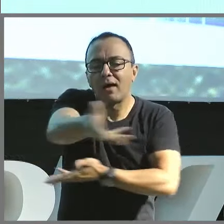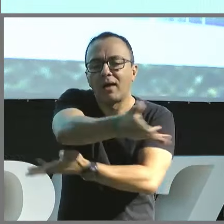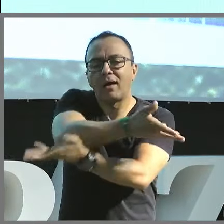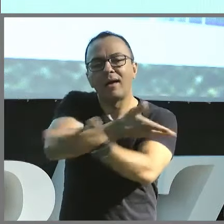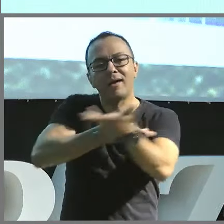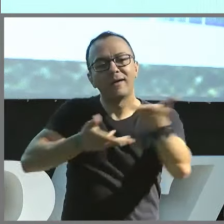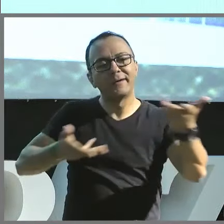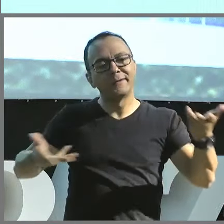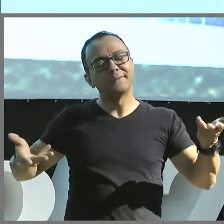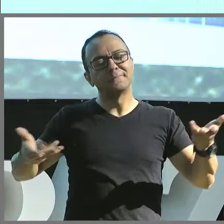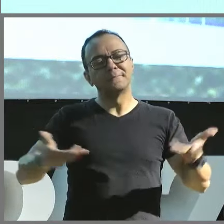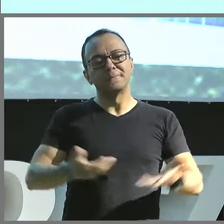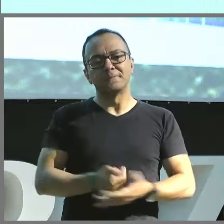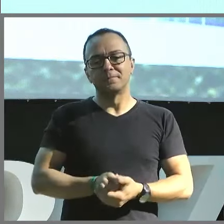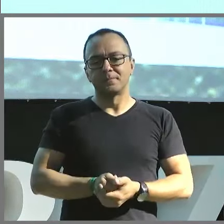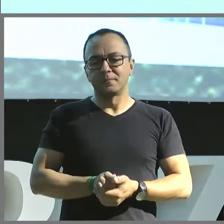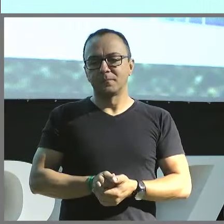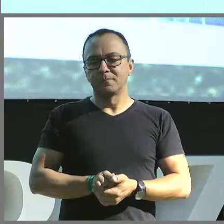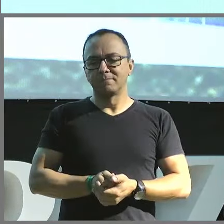canto deste homem,